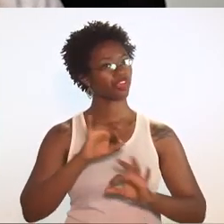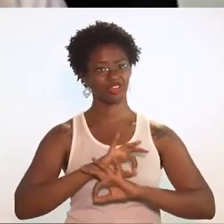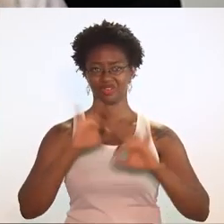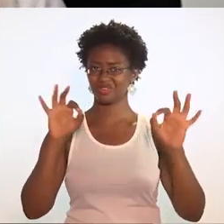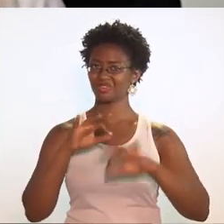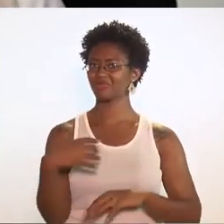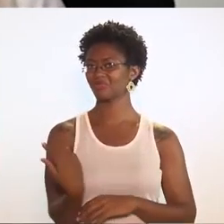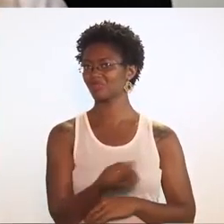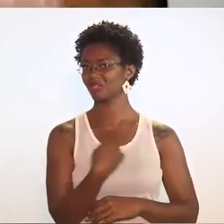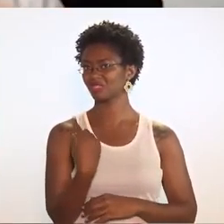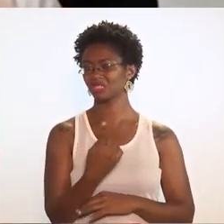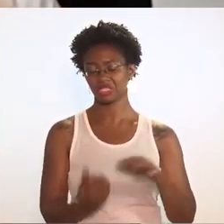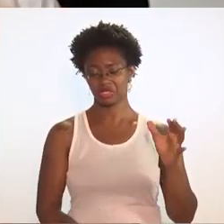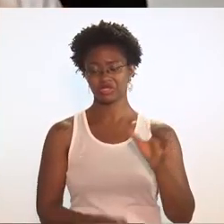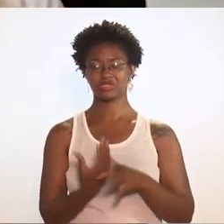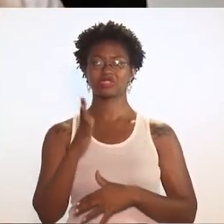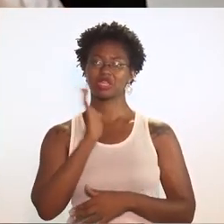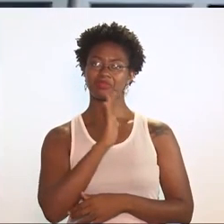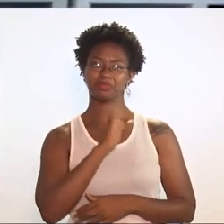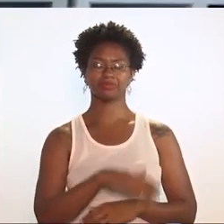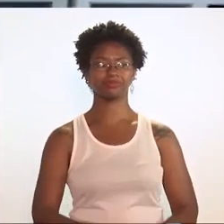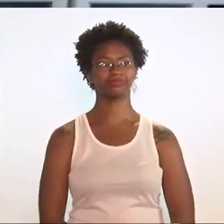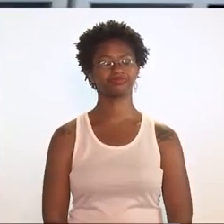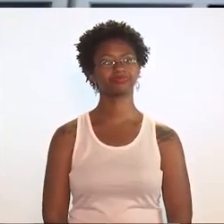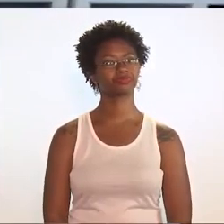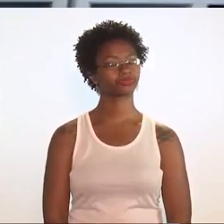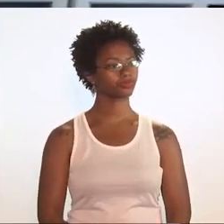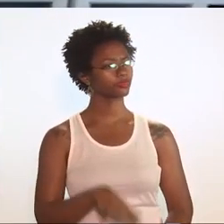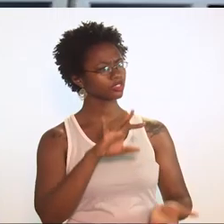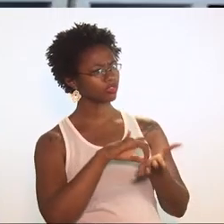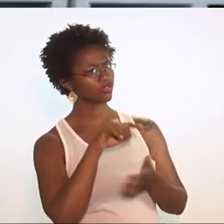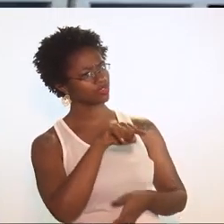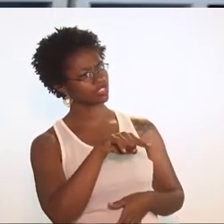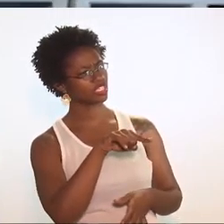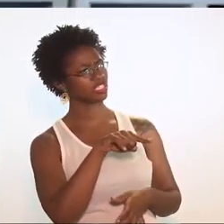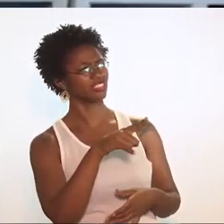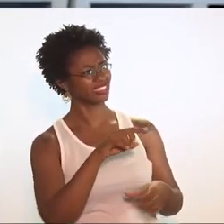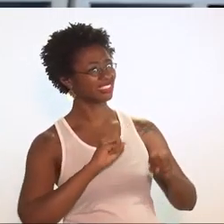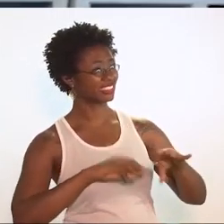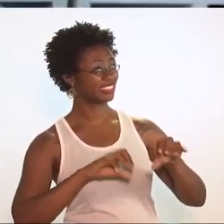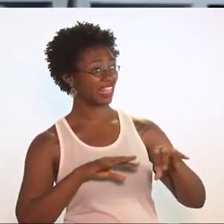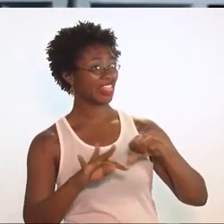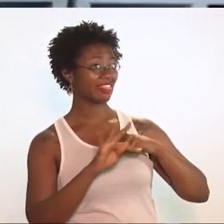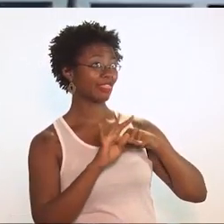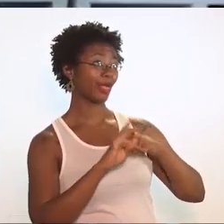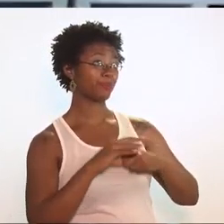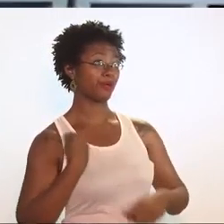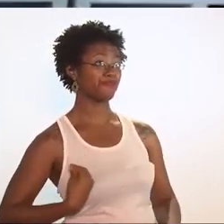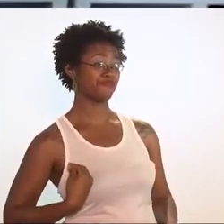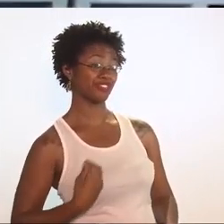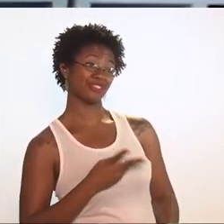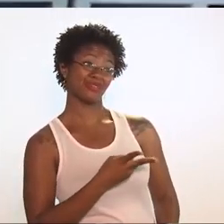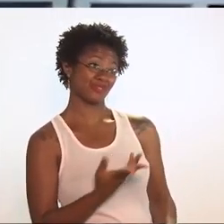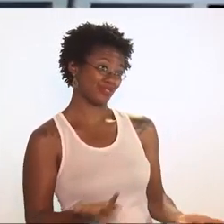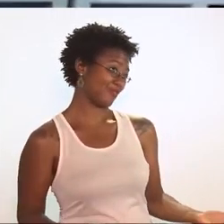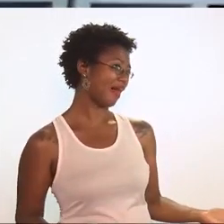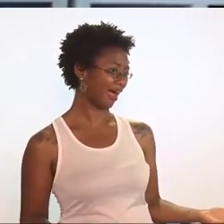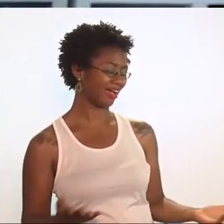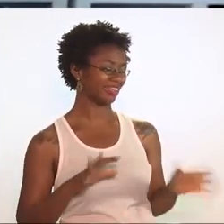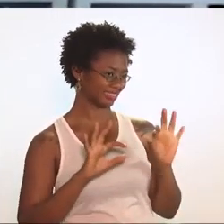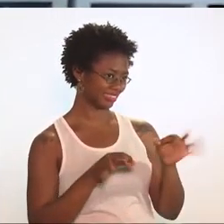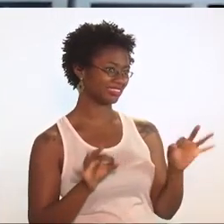capacidade e pluralidade de manter esse público, de formar esse público através, né, lá na escola